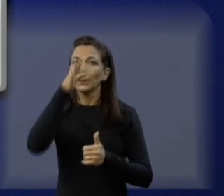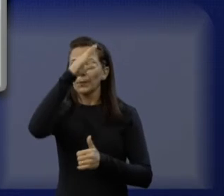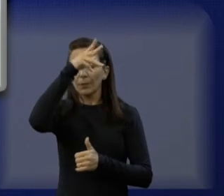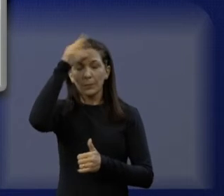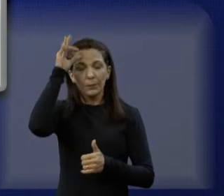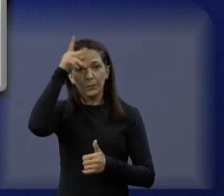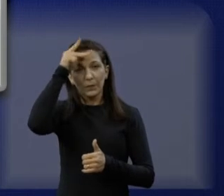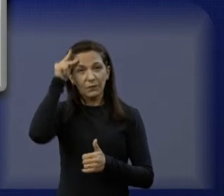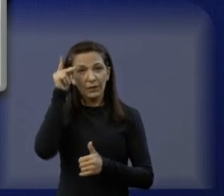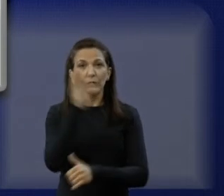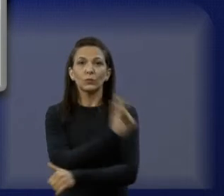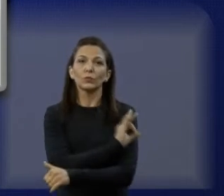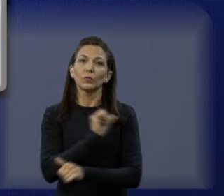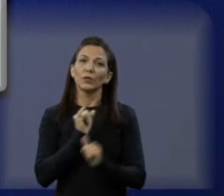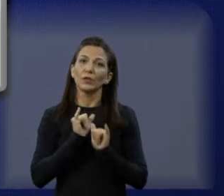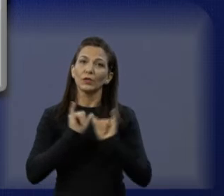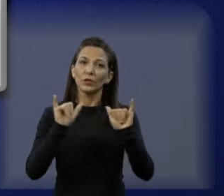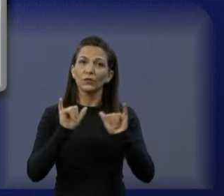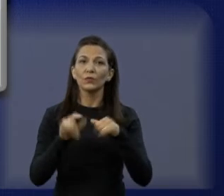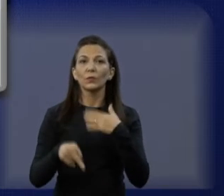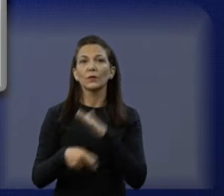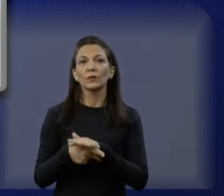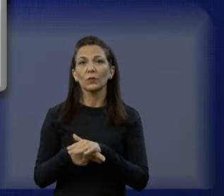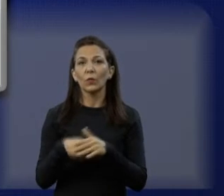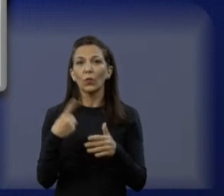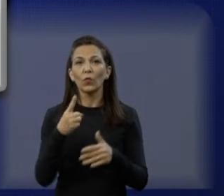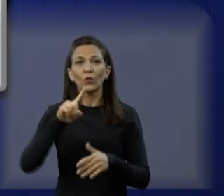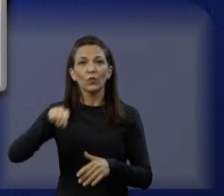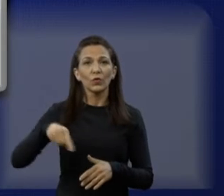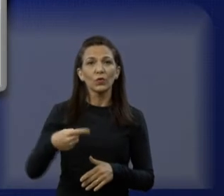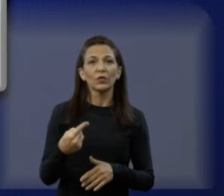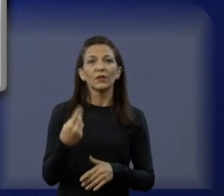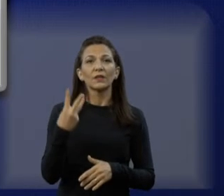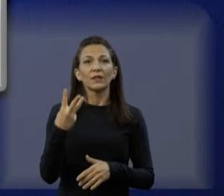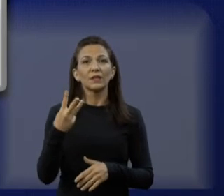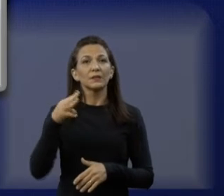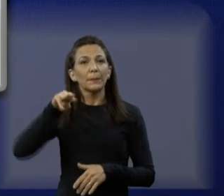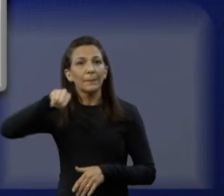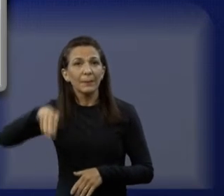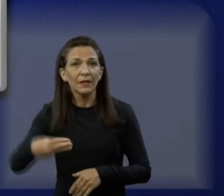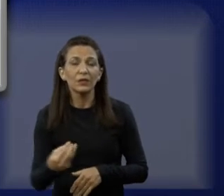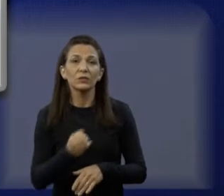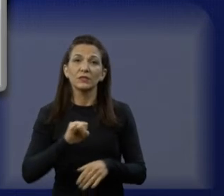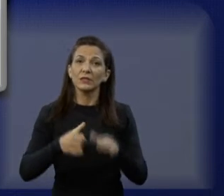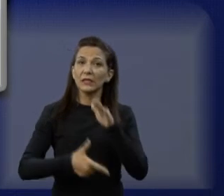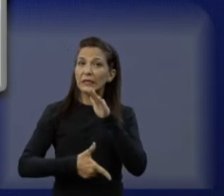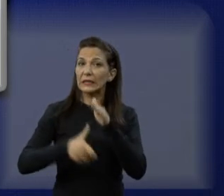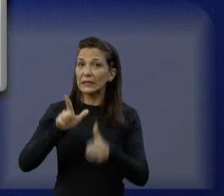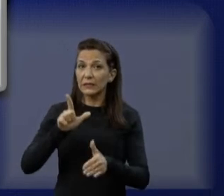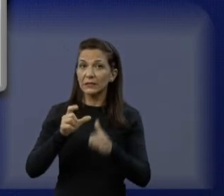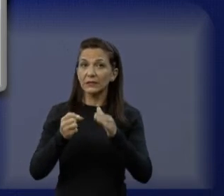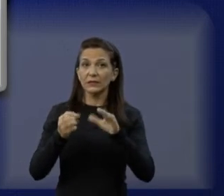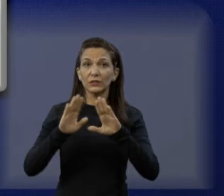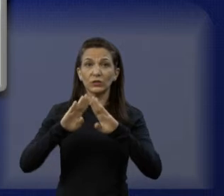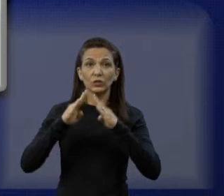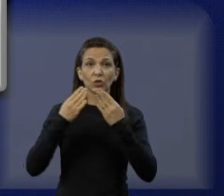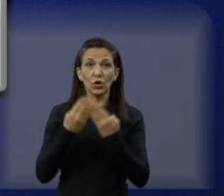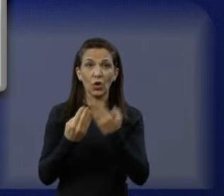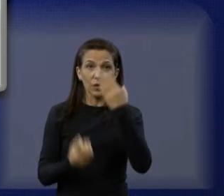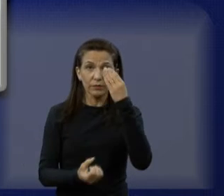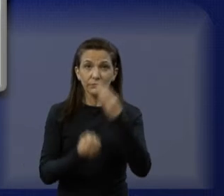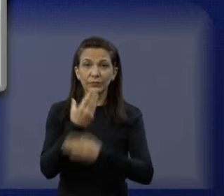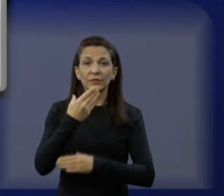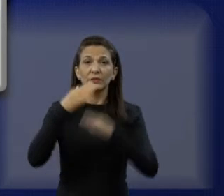sobre os detalhes dessa reforma Onde foi colocado esses 1,3 milhão se antes de inaugurar a escola a escola já tá desabando e